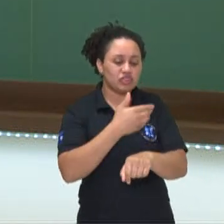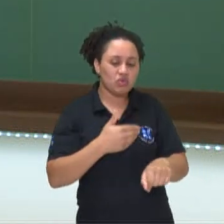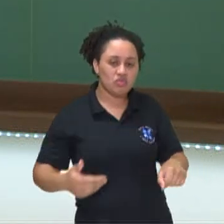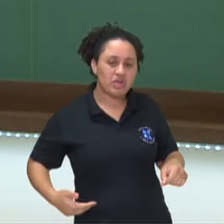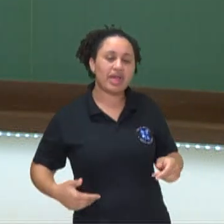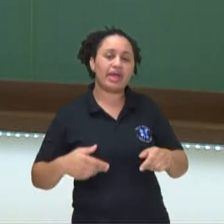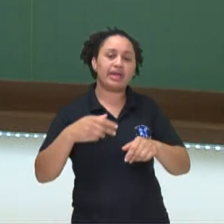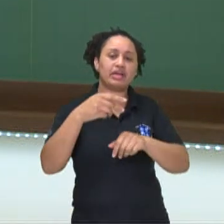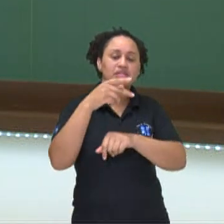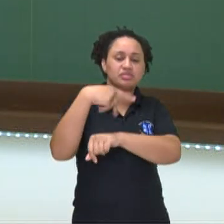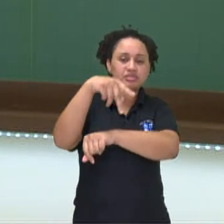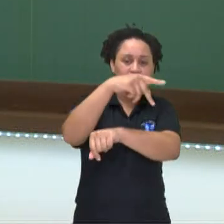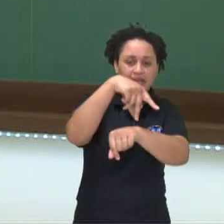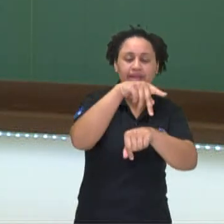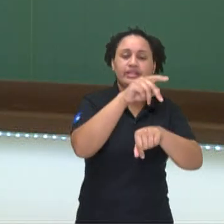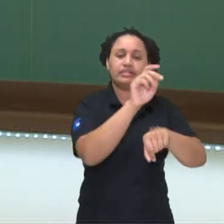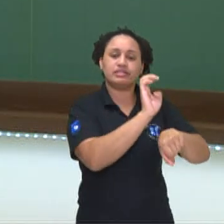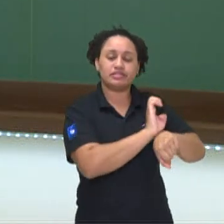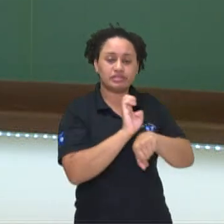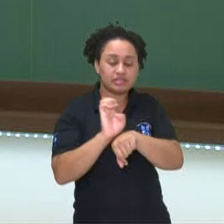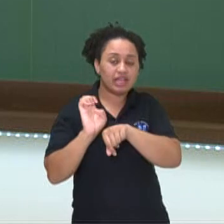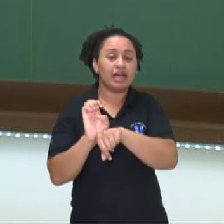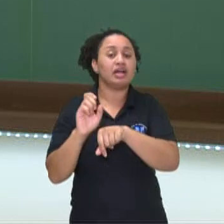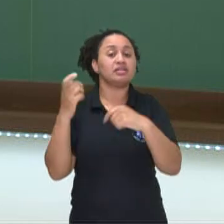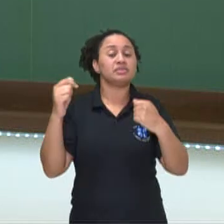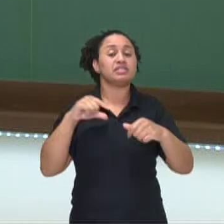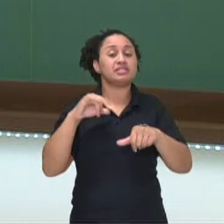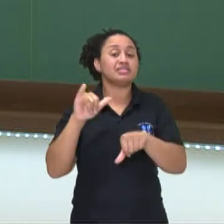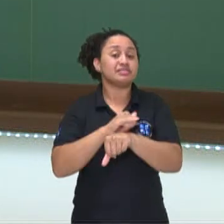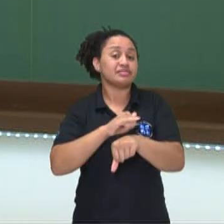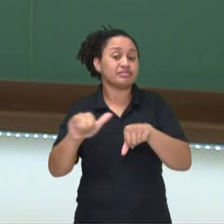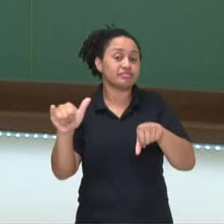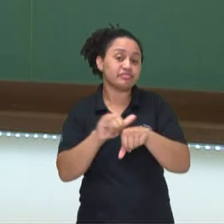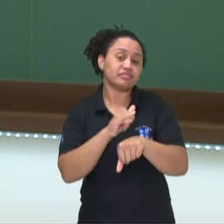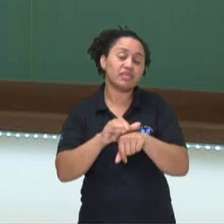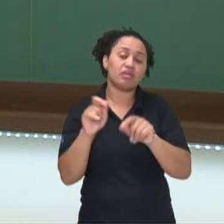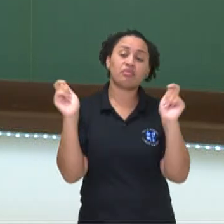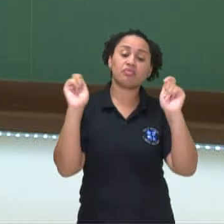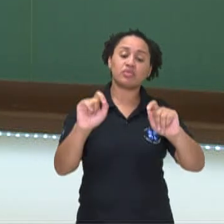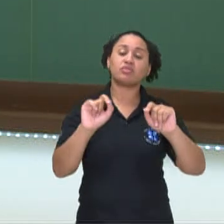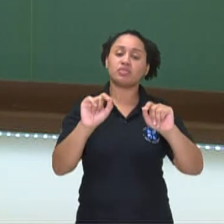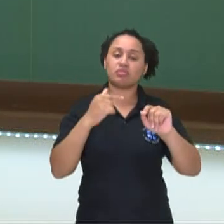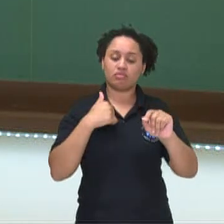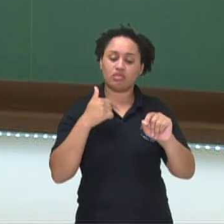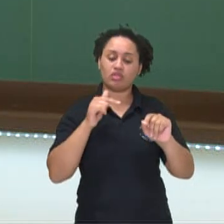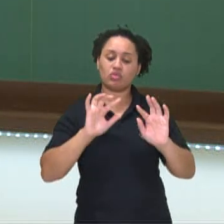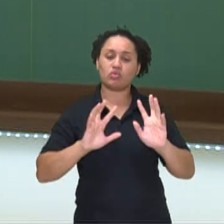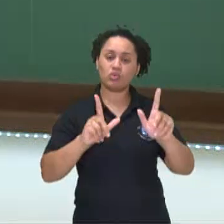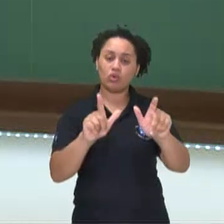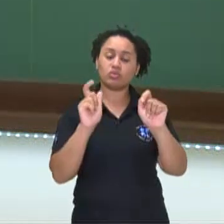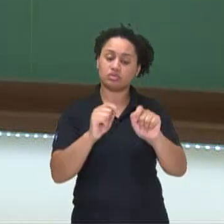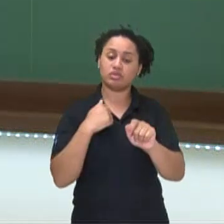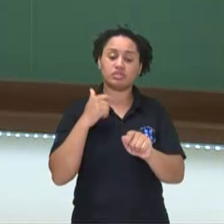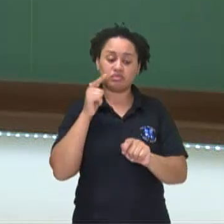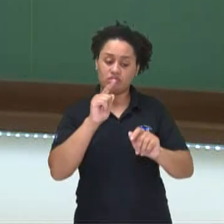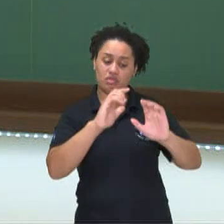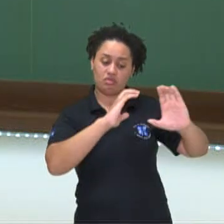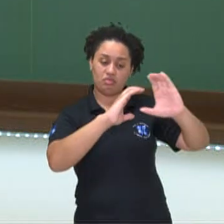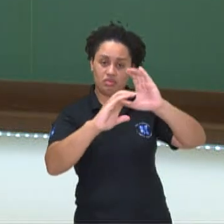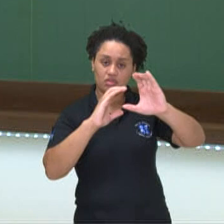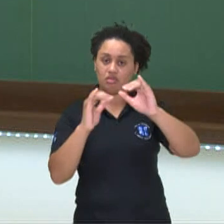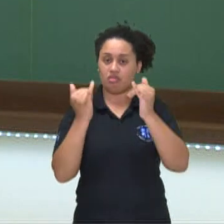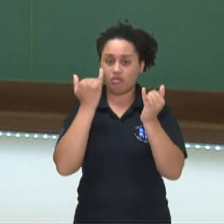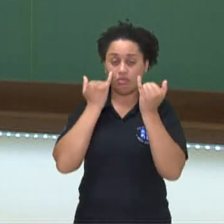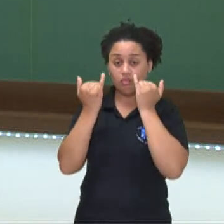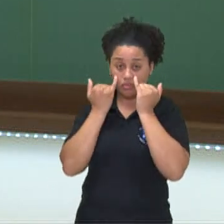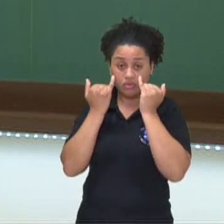os governos devem desenvolver estratégias a fim de possibilitar um acesso mais efetivo aos meios de comunicação e